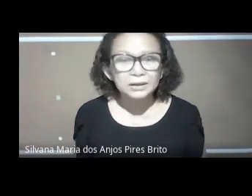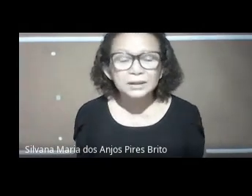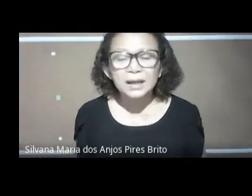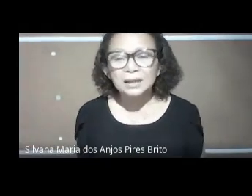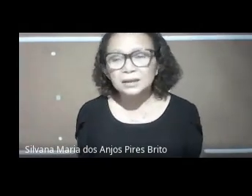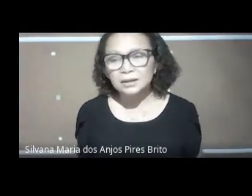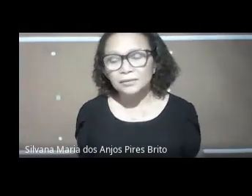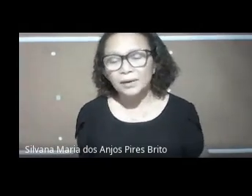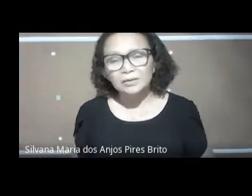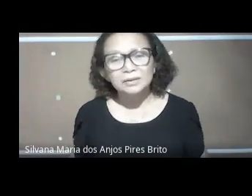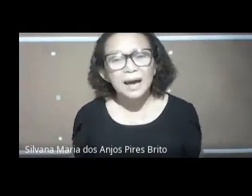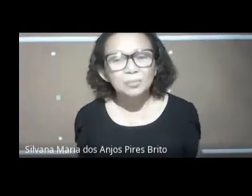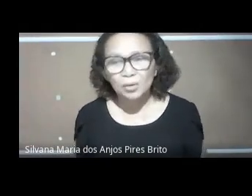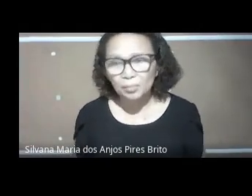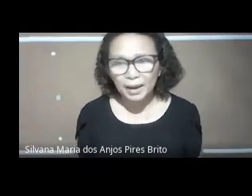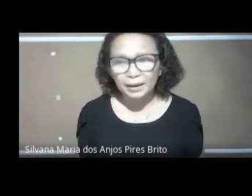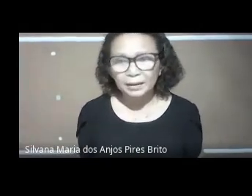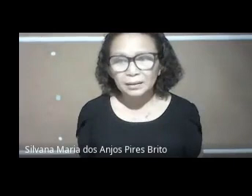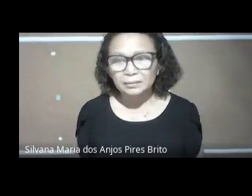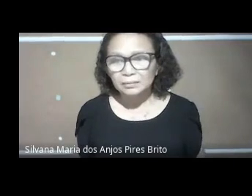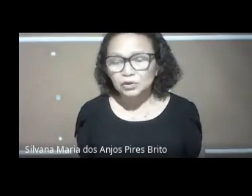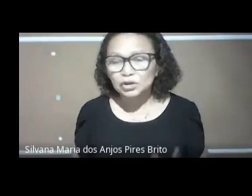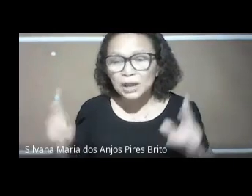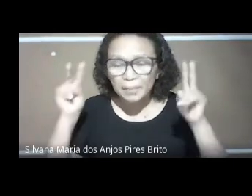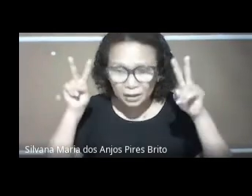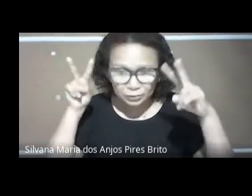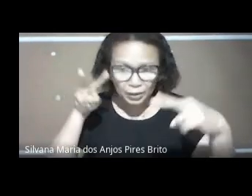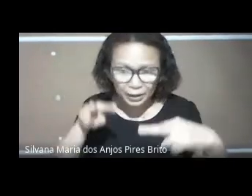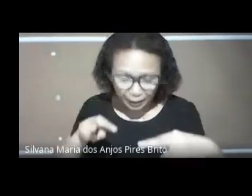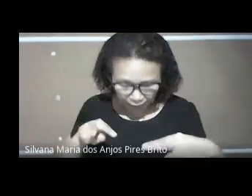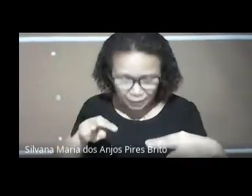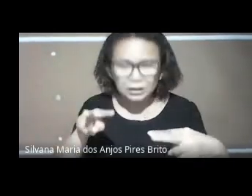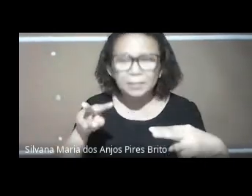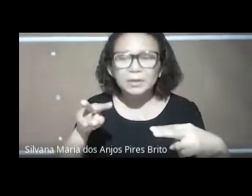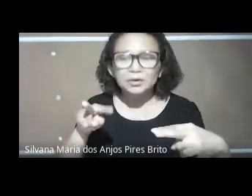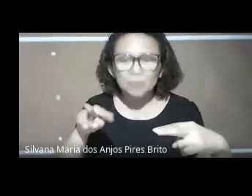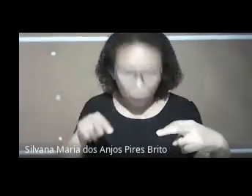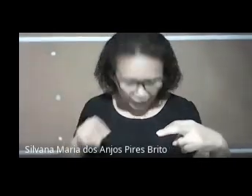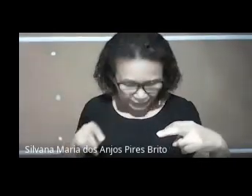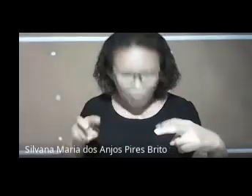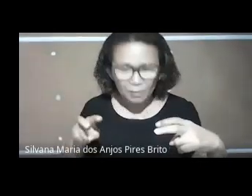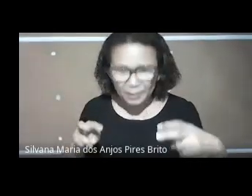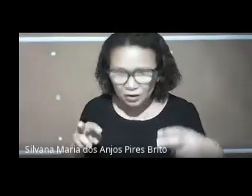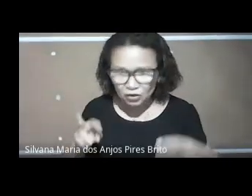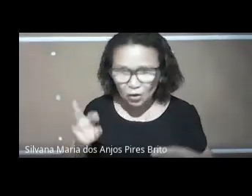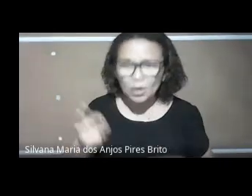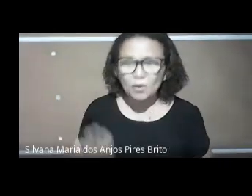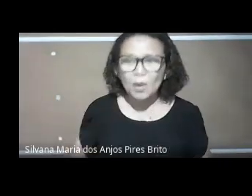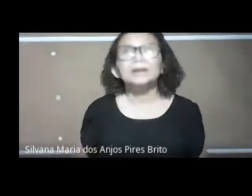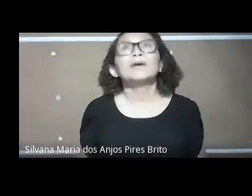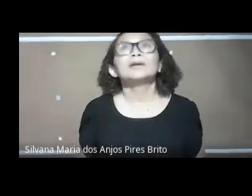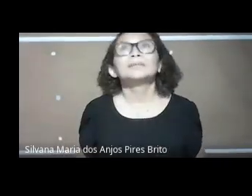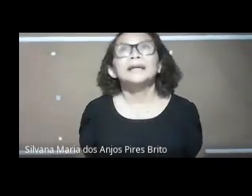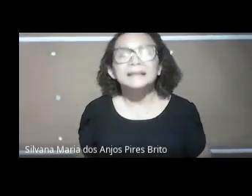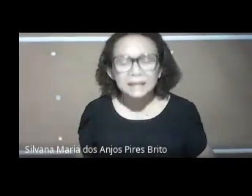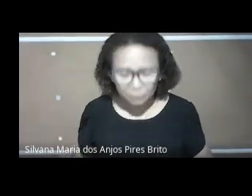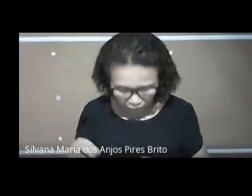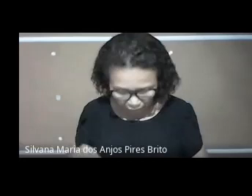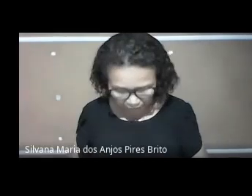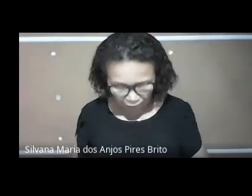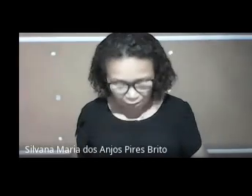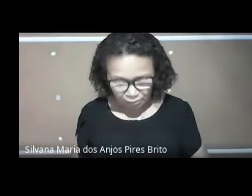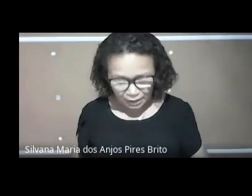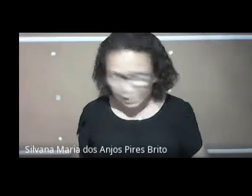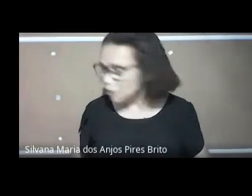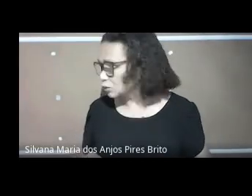não existem sinais que são feitos lá no meu pé. Justamente porque já pensou conversar com uma pessoa e uma hora está olhando para cima,